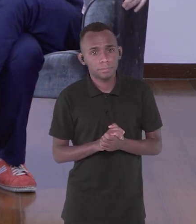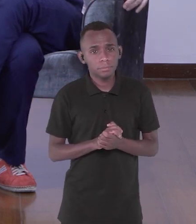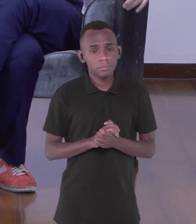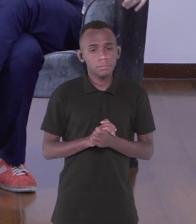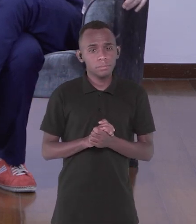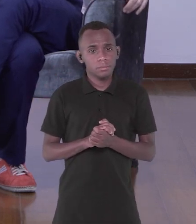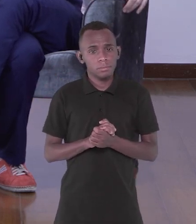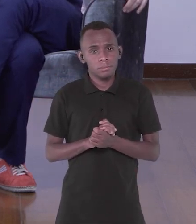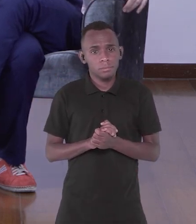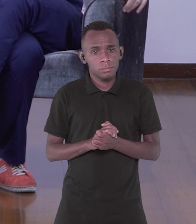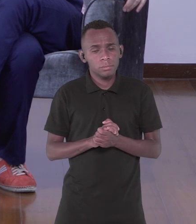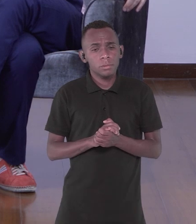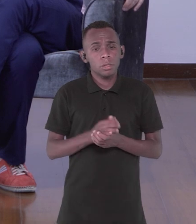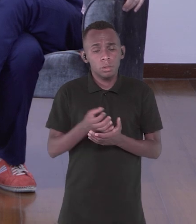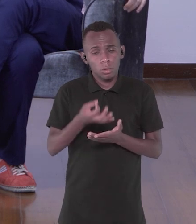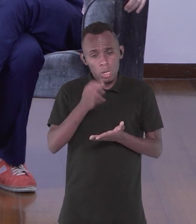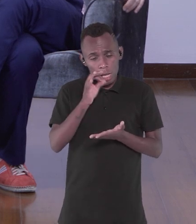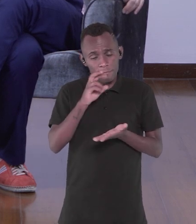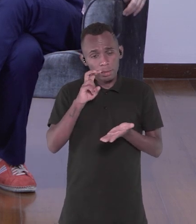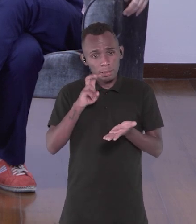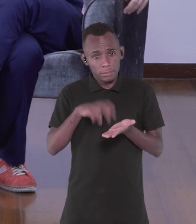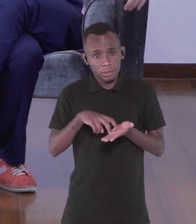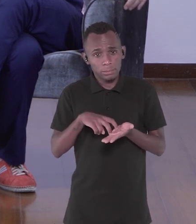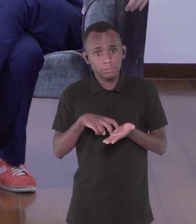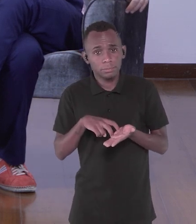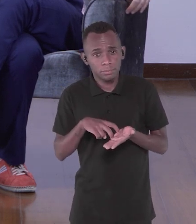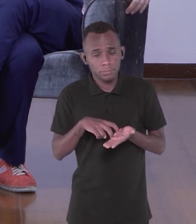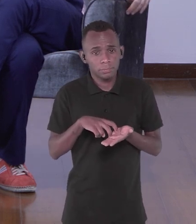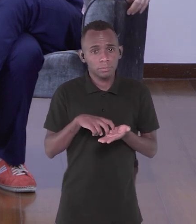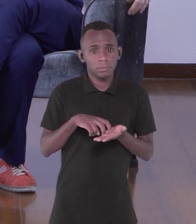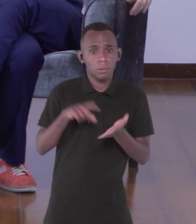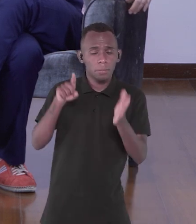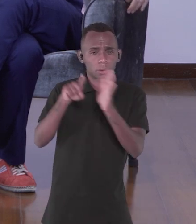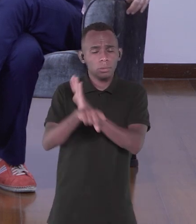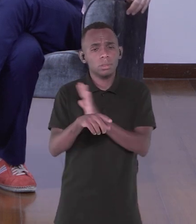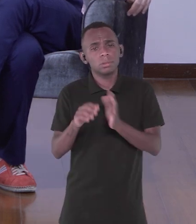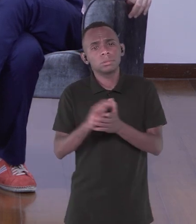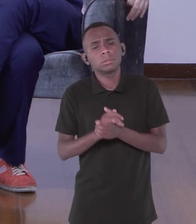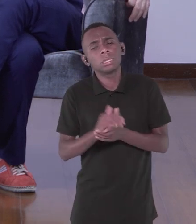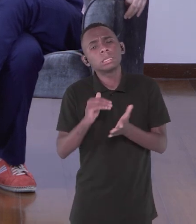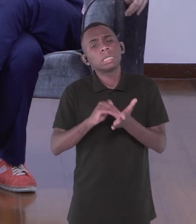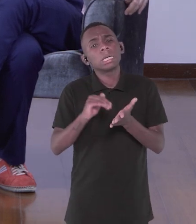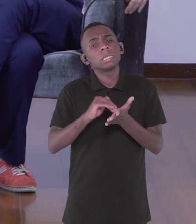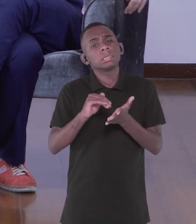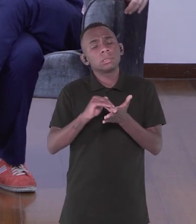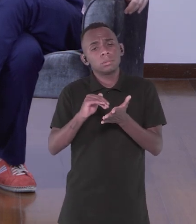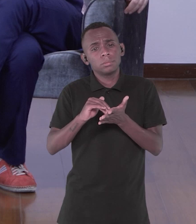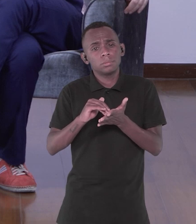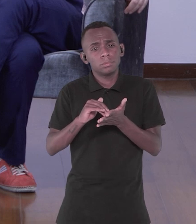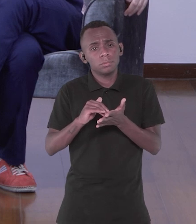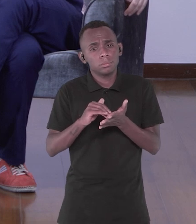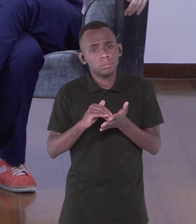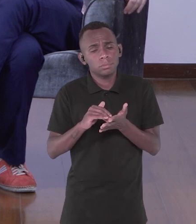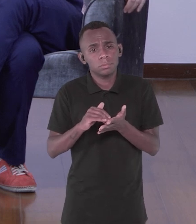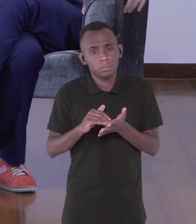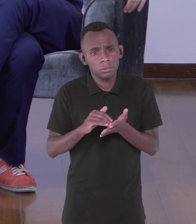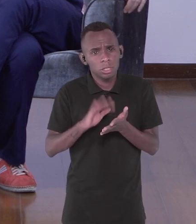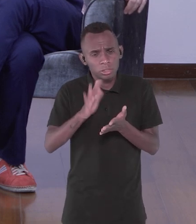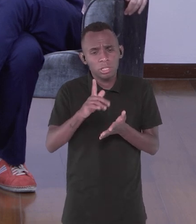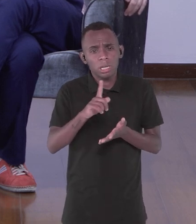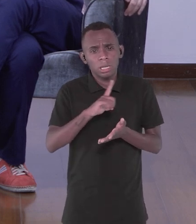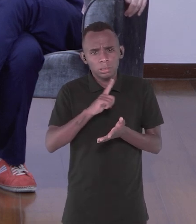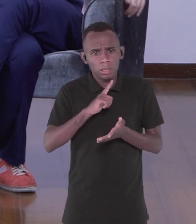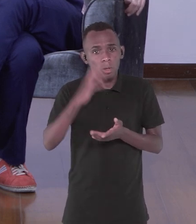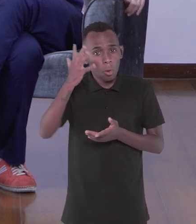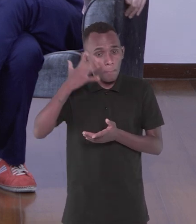E estavam no café da manhã, eu perguntei para ele, secretário, o senhor já tem o discurso